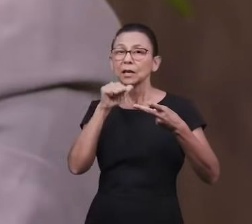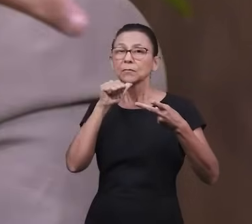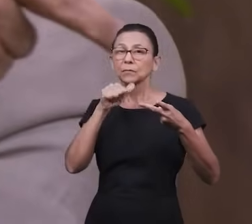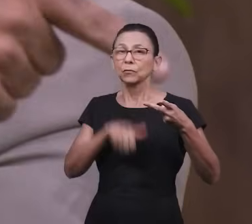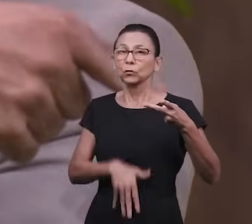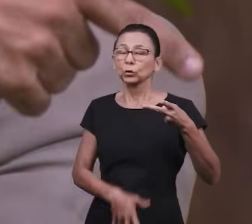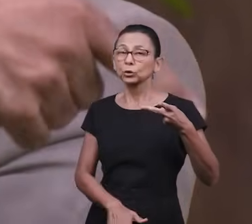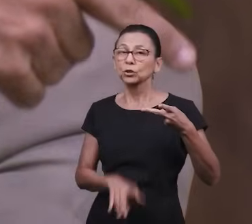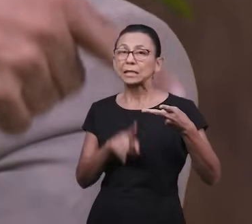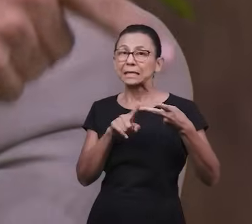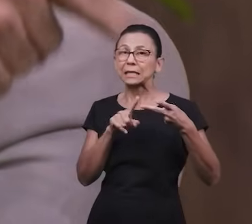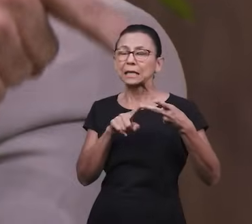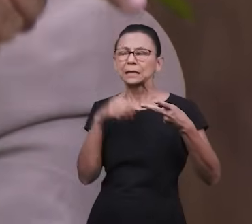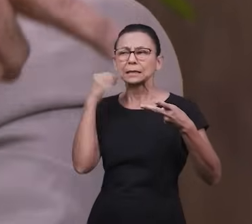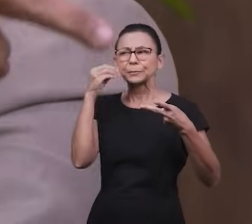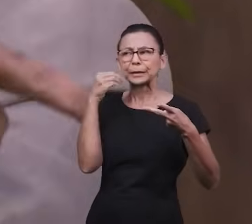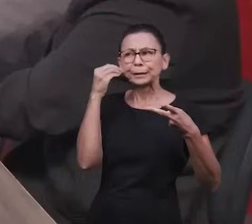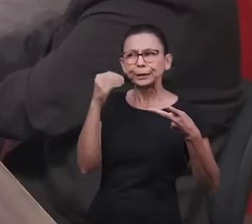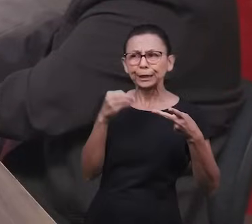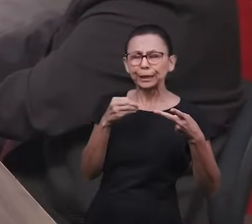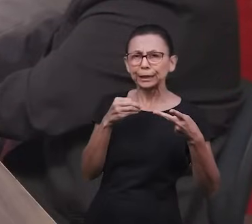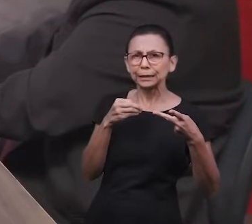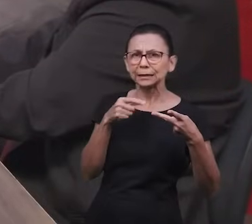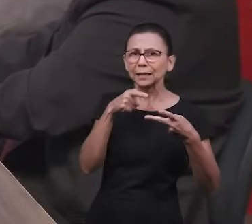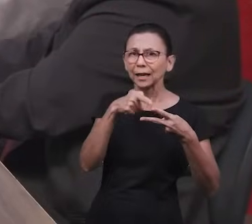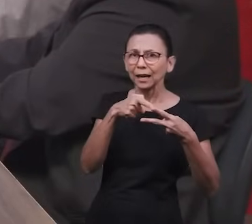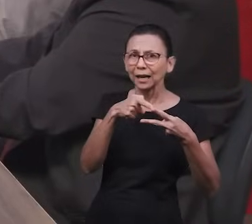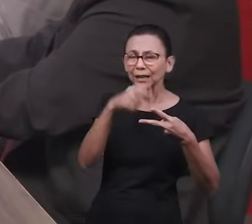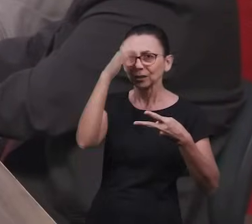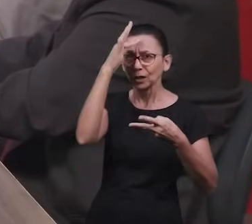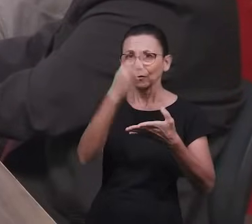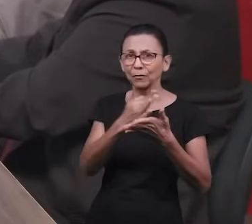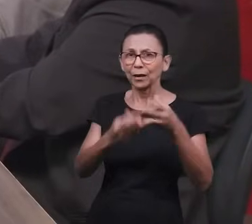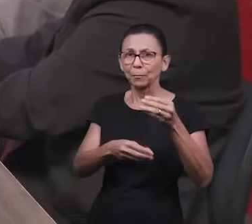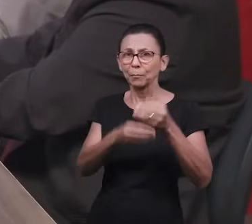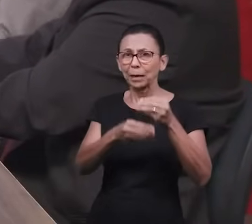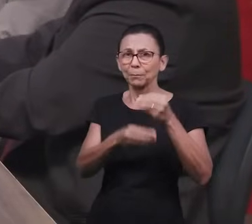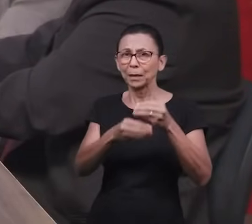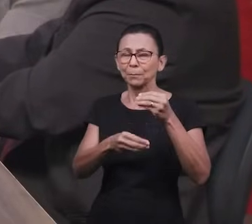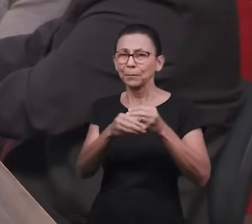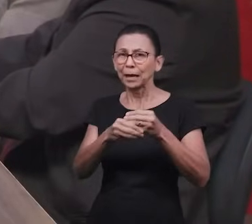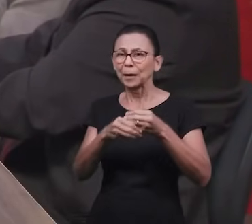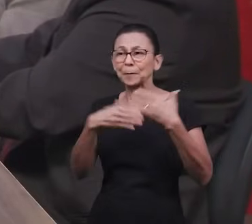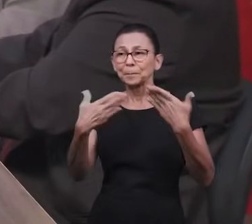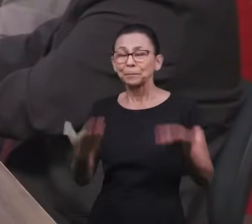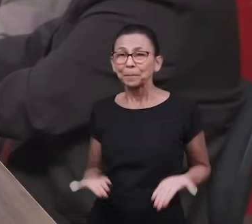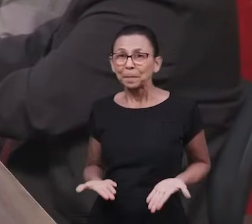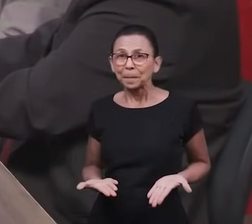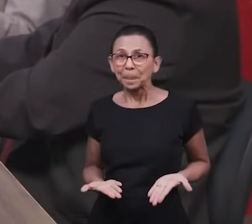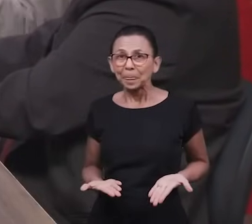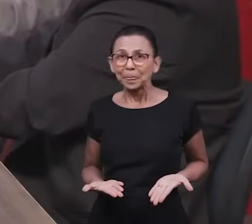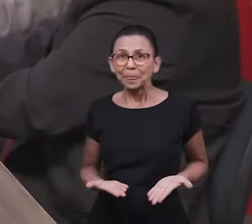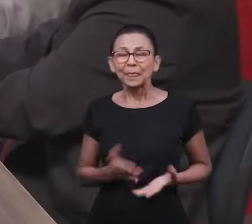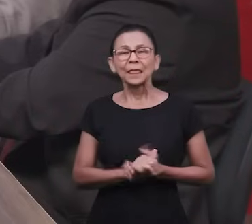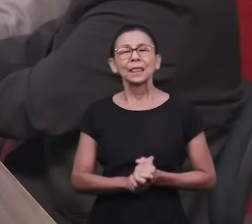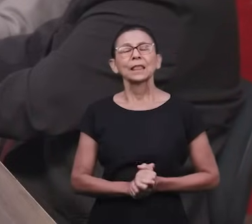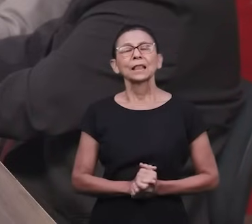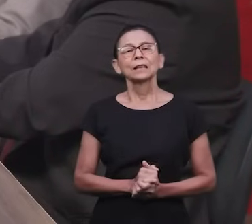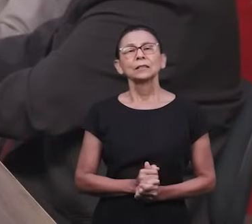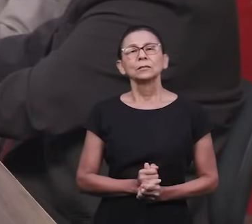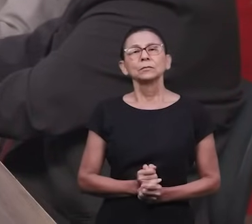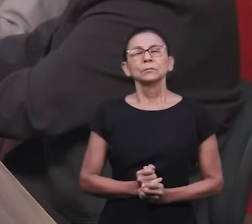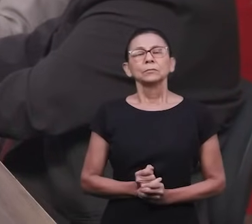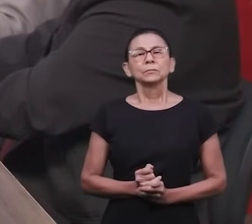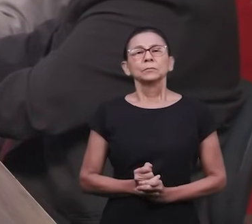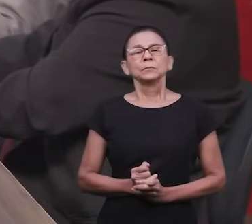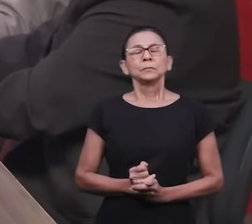Jesus, o dom espiritual que se cumpriu, que ela não conhecia, estava em outra denominação, teve experiência com a